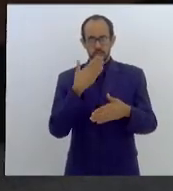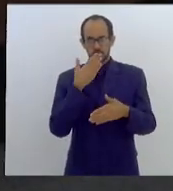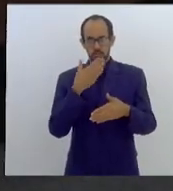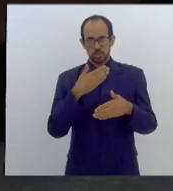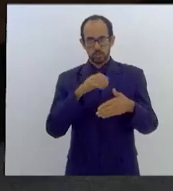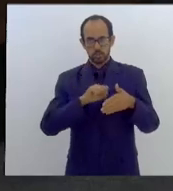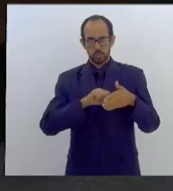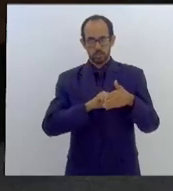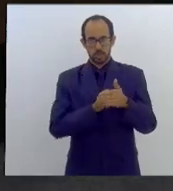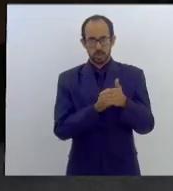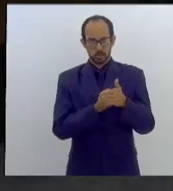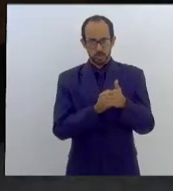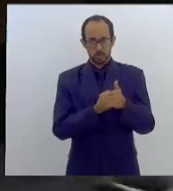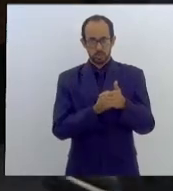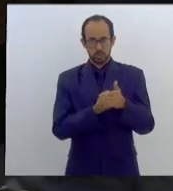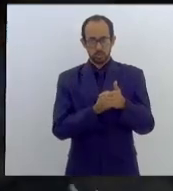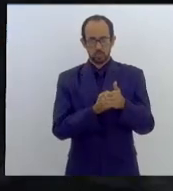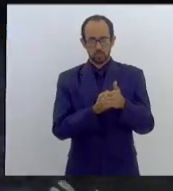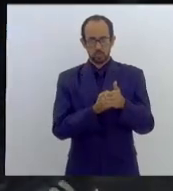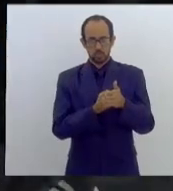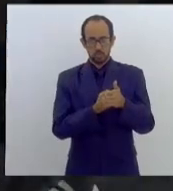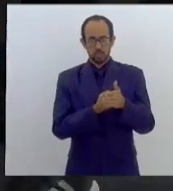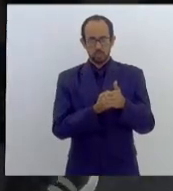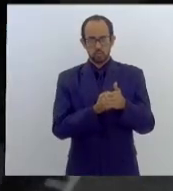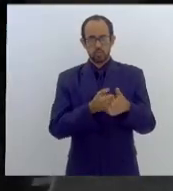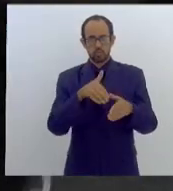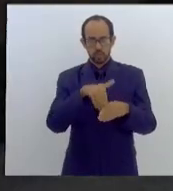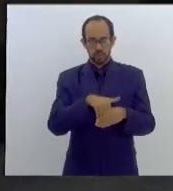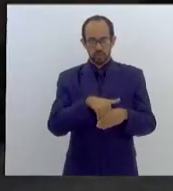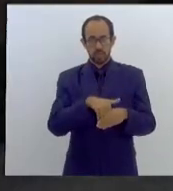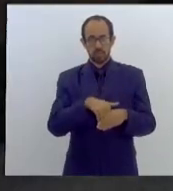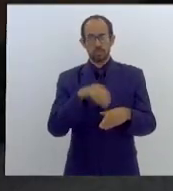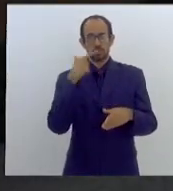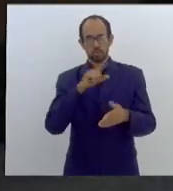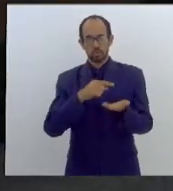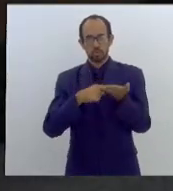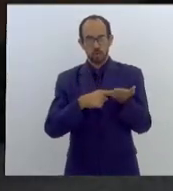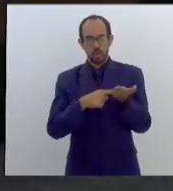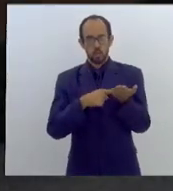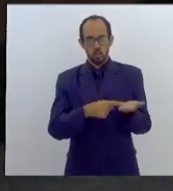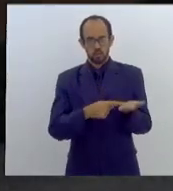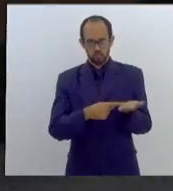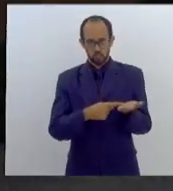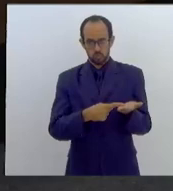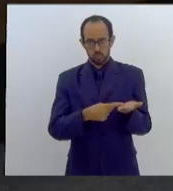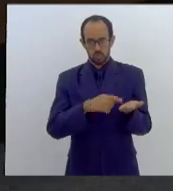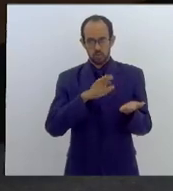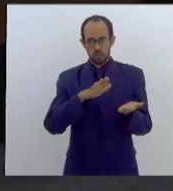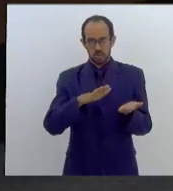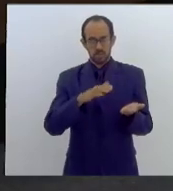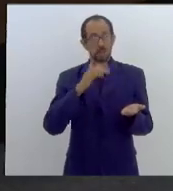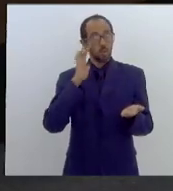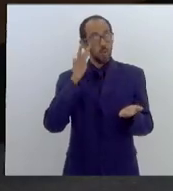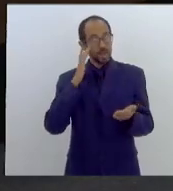pauta para que se chegasse a um acordo sobre essa questão. E eu acho um